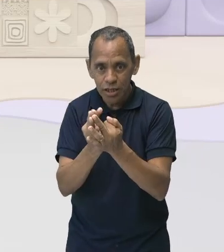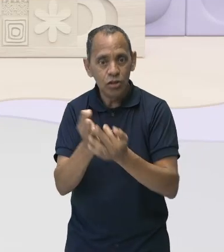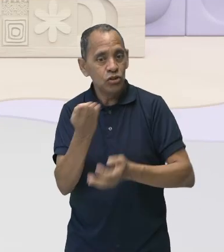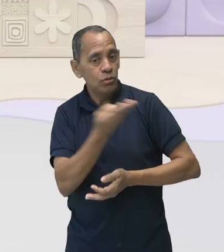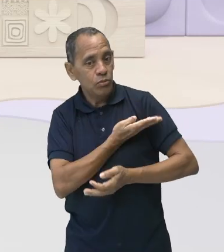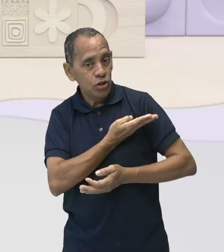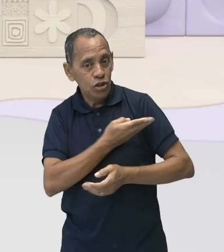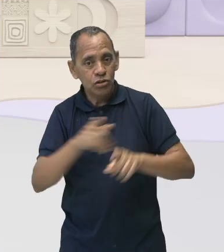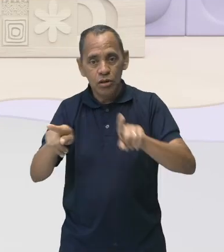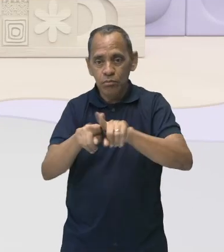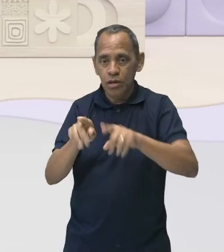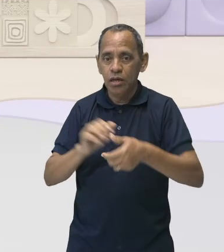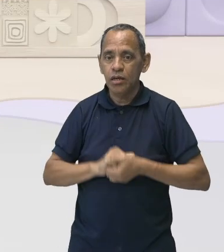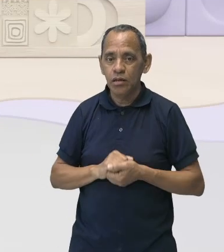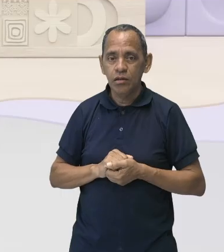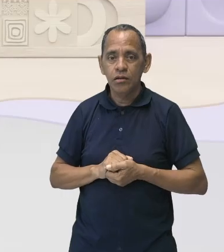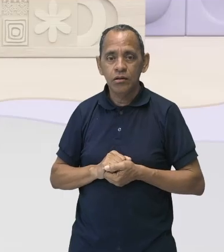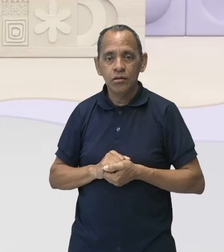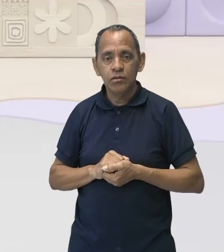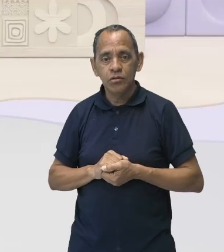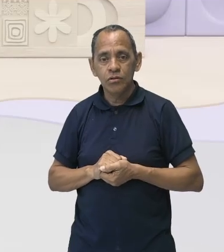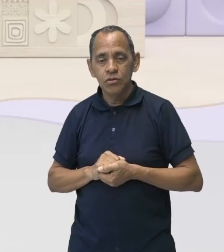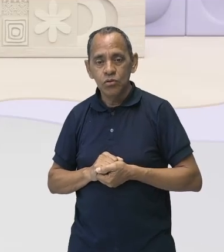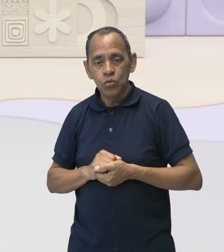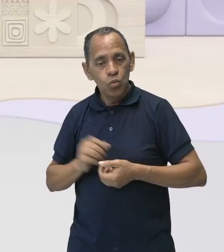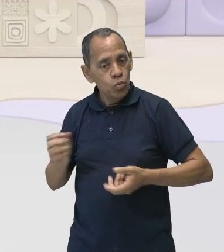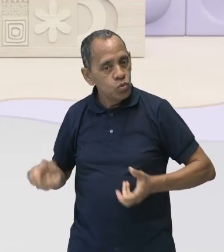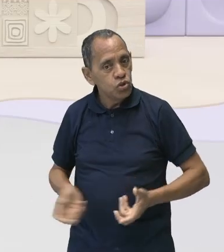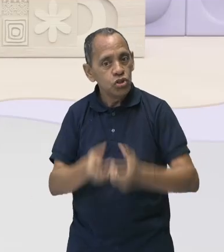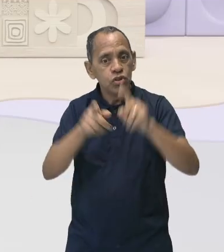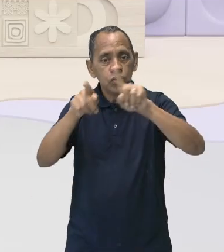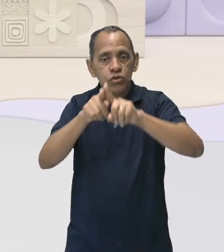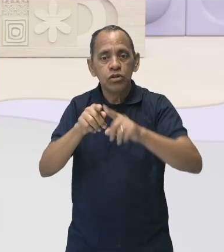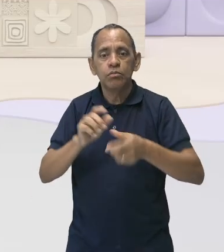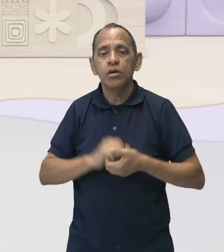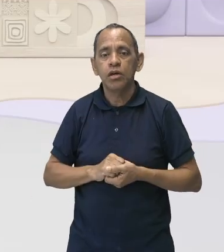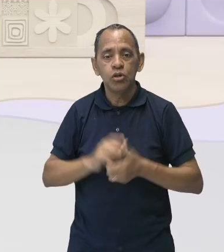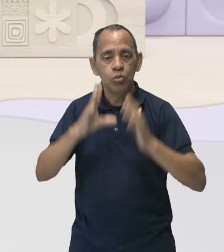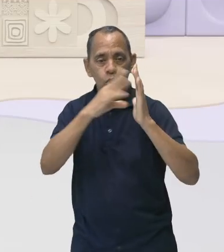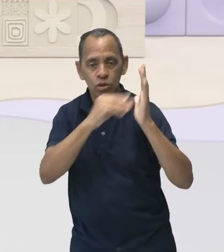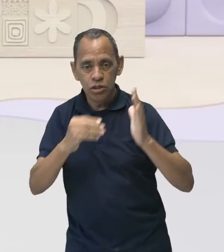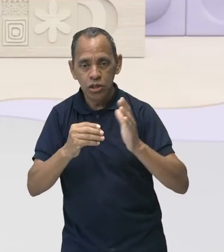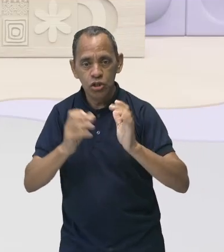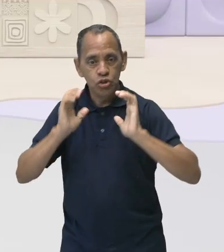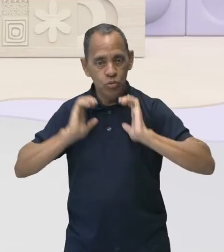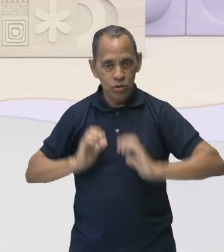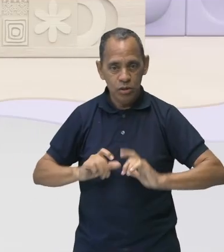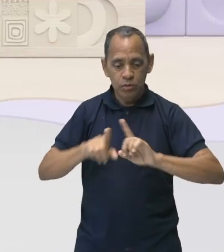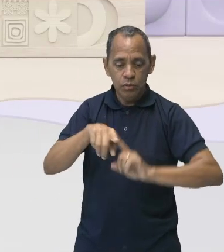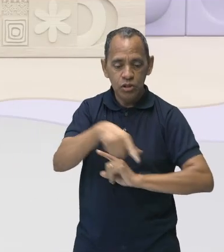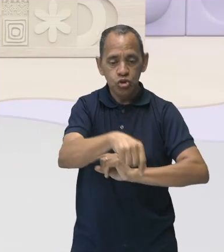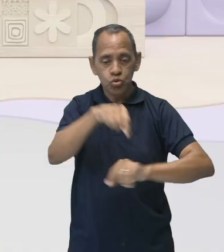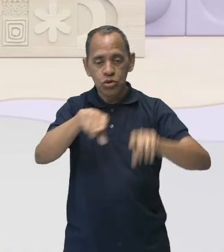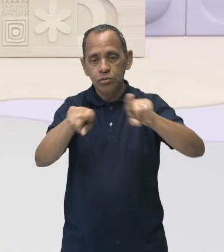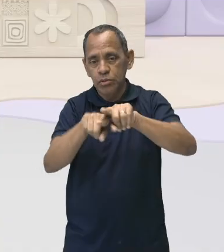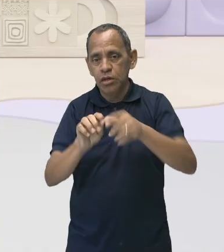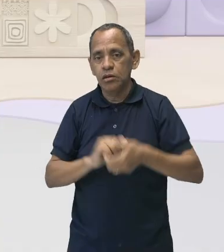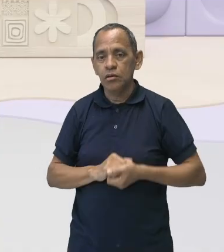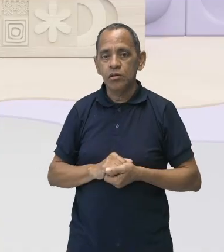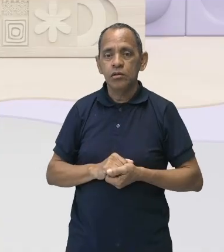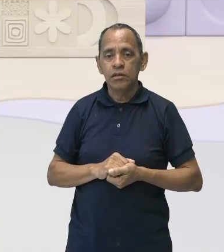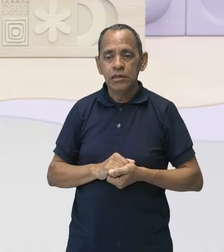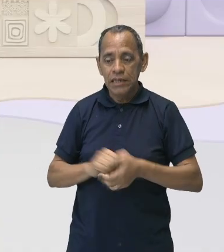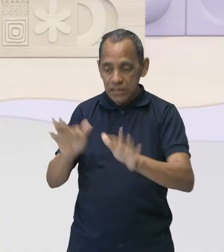o incentivo e suporte emocional, os modelos de comportamento e decisões que essa família ou agregados